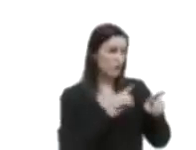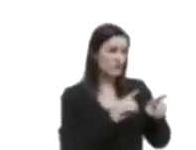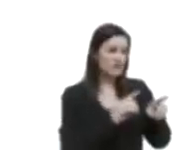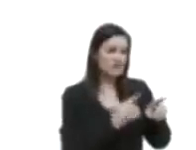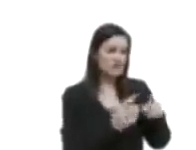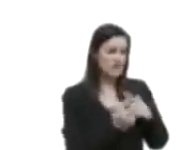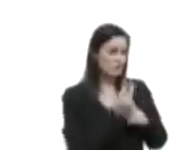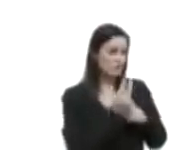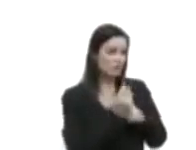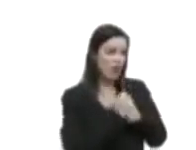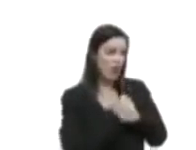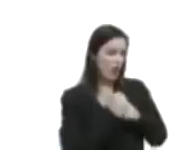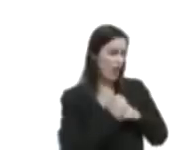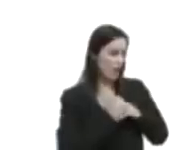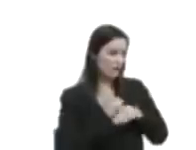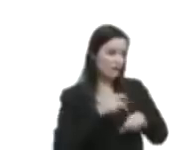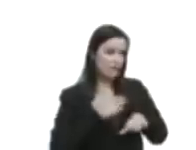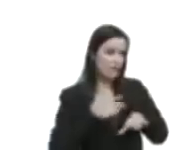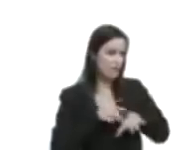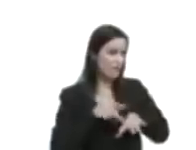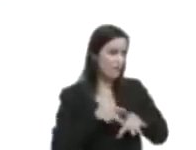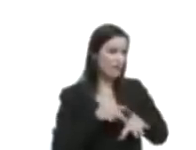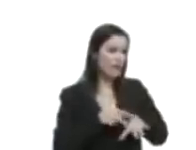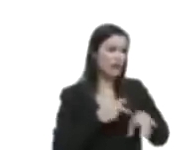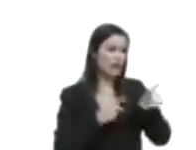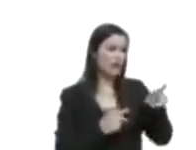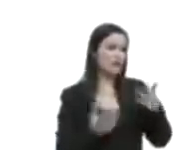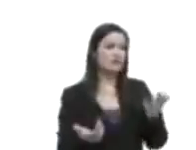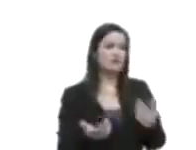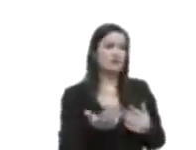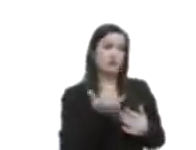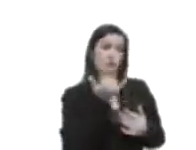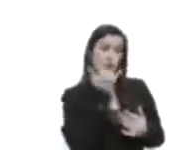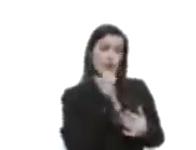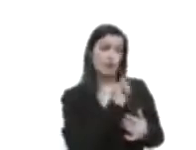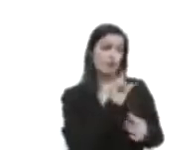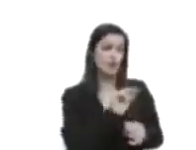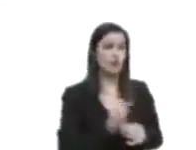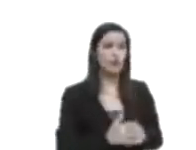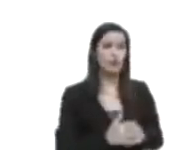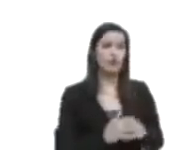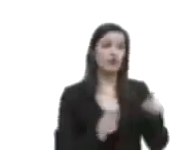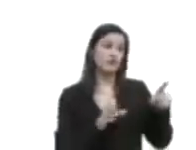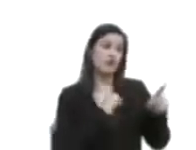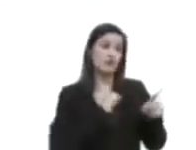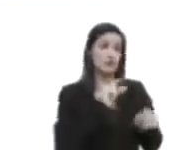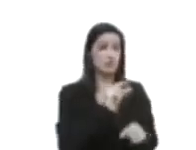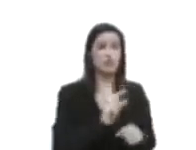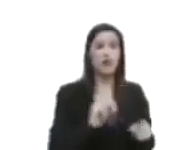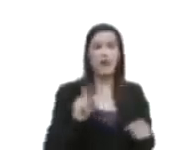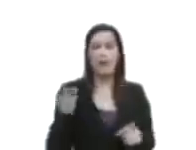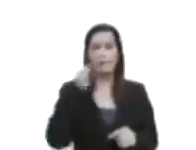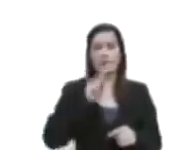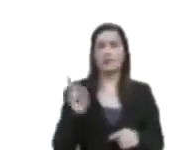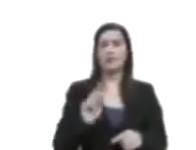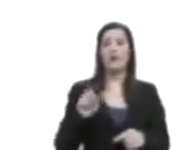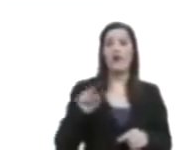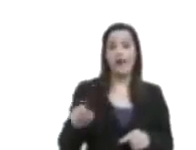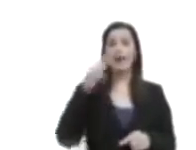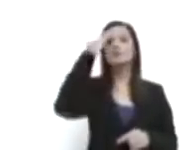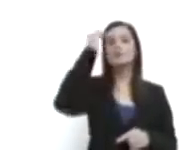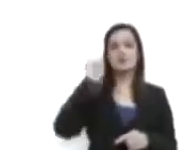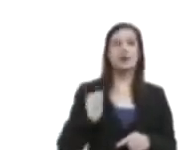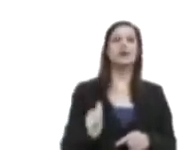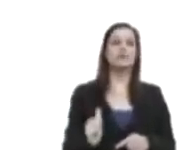é pouco pecador, você então é digno de pouco perdão. Então, se é digno de pouco perdão, você vai amar pouco. Ela não, ela sabe